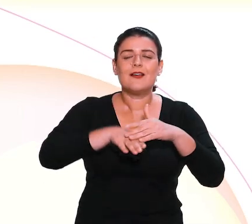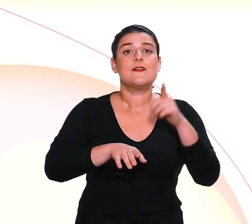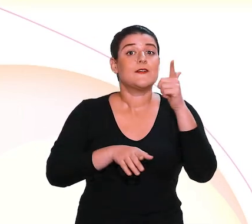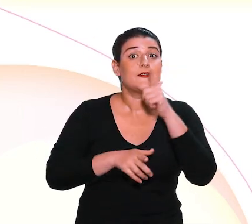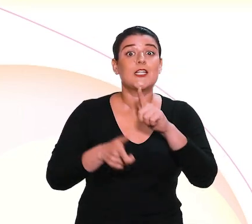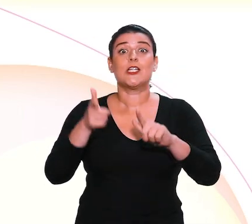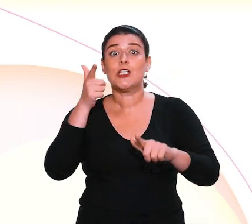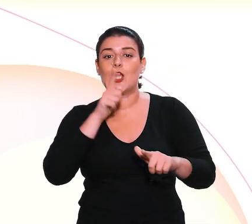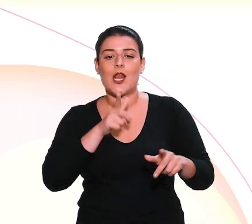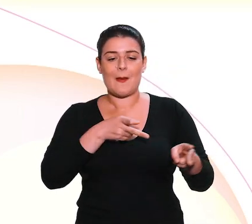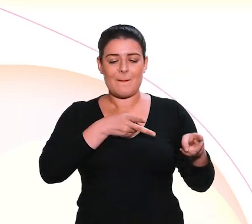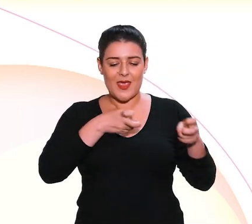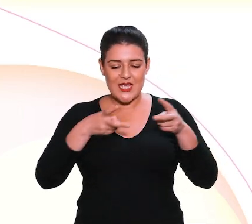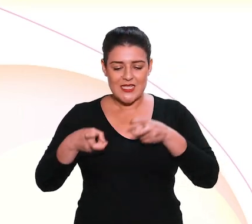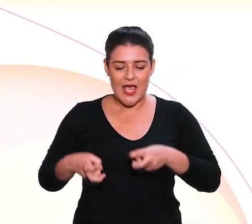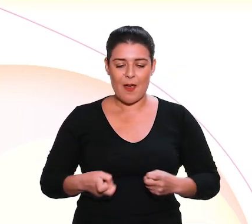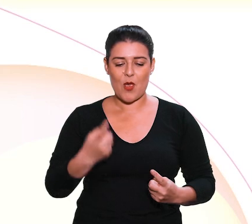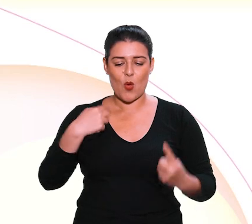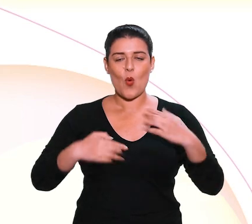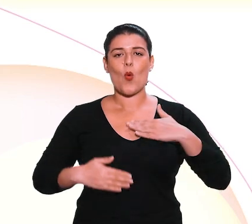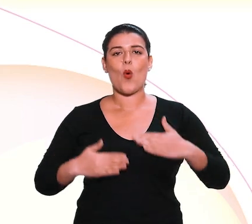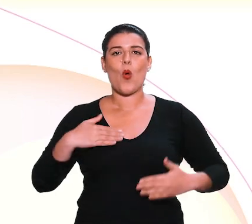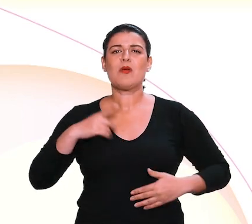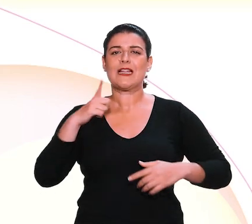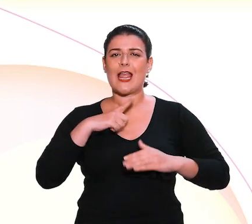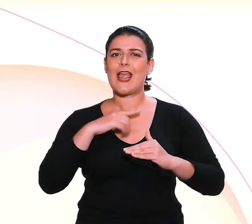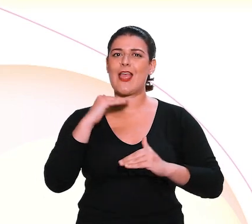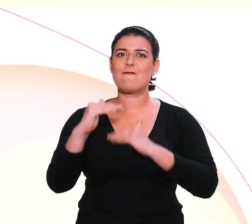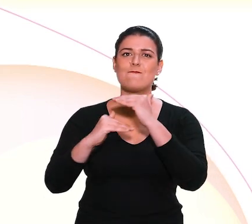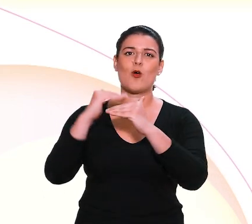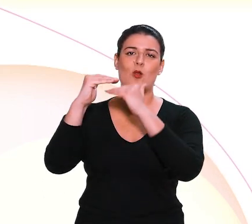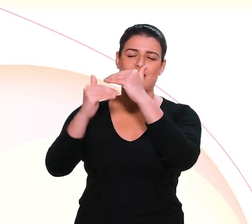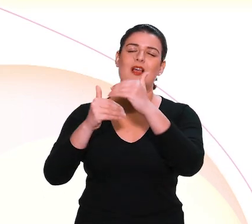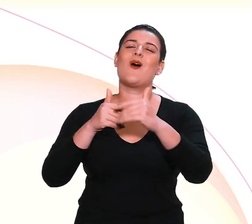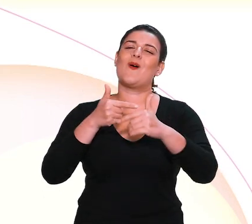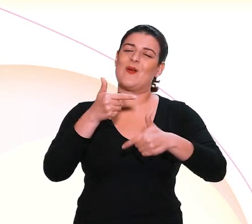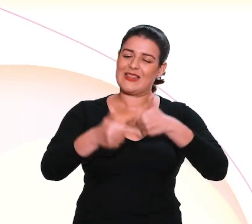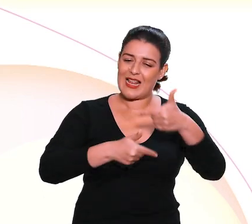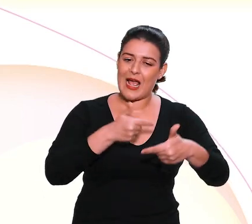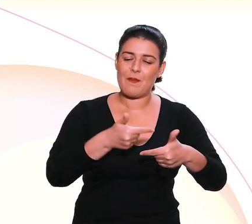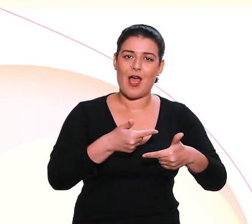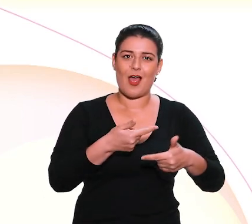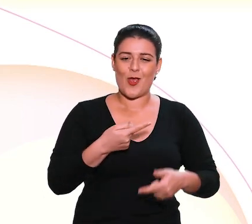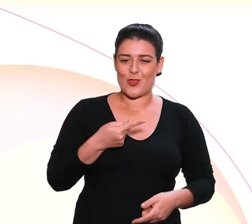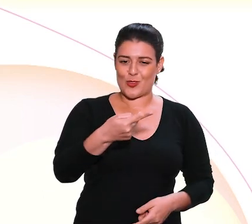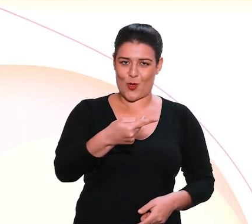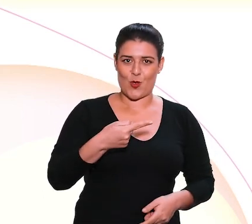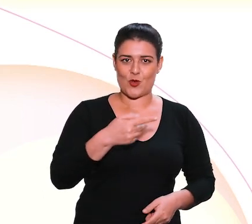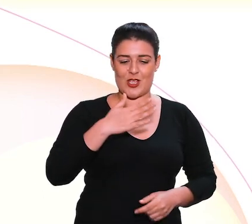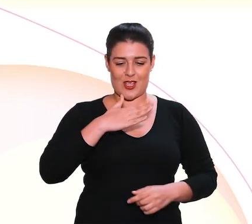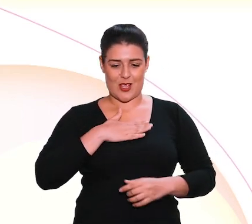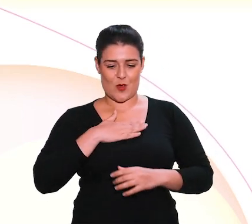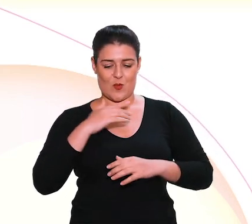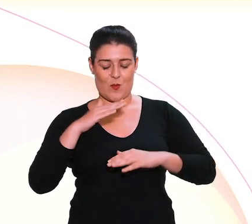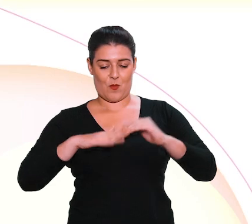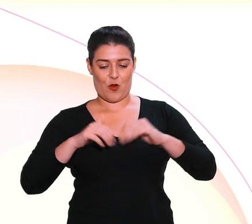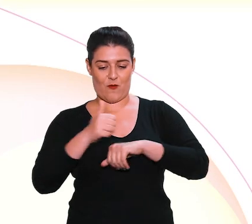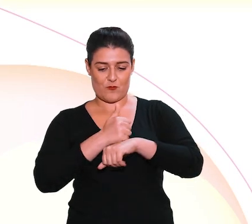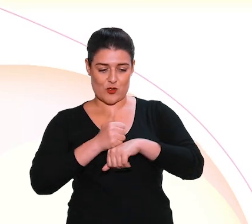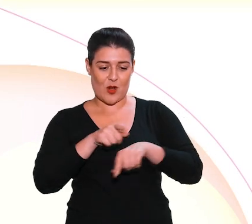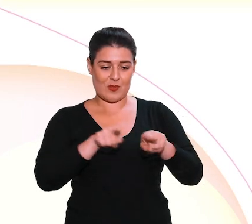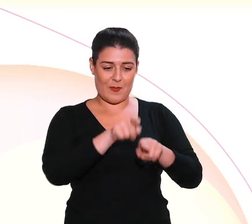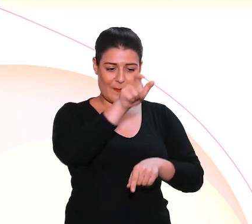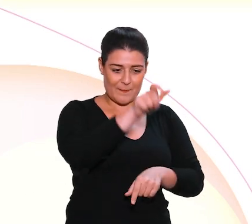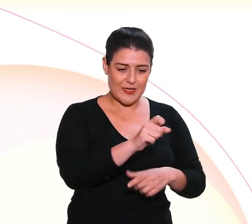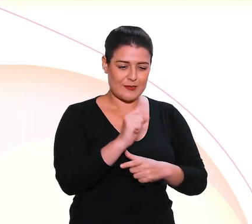vão percebendo que eles estão evoluindo, e aí é um trabalho que mutuamente, tanto para o terapeuta quanto para o paciente, é